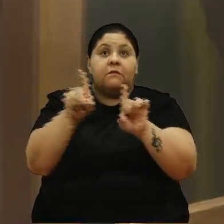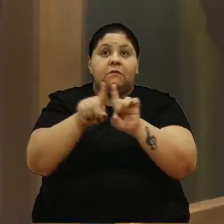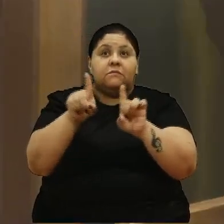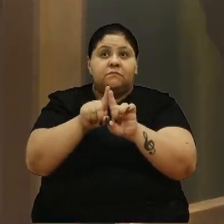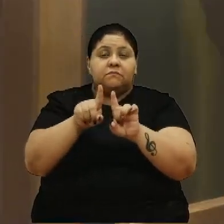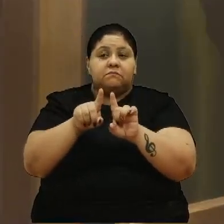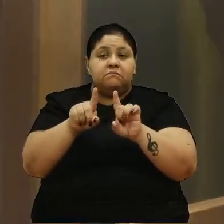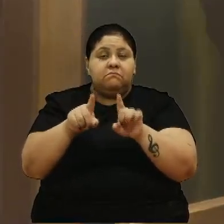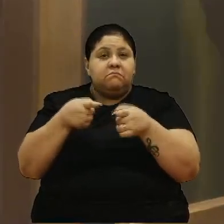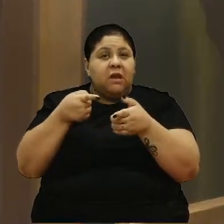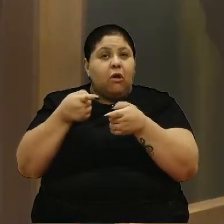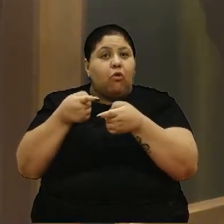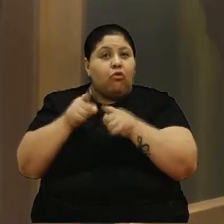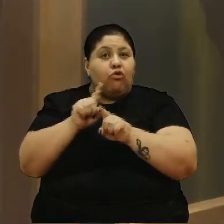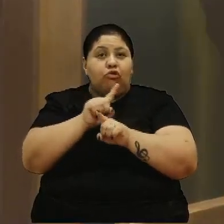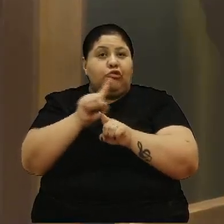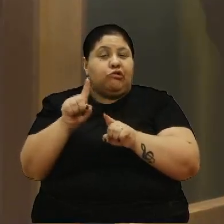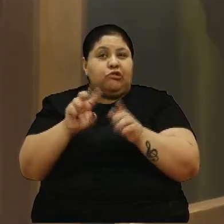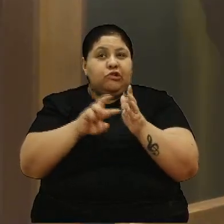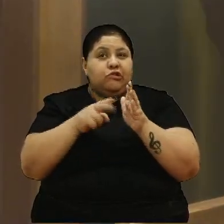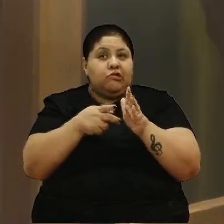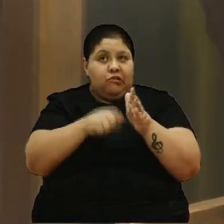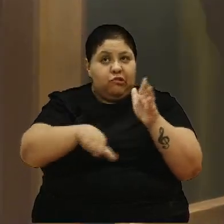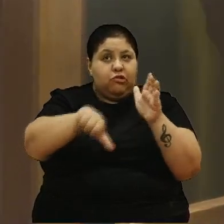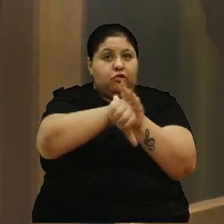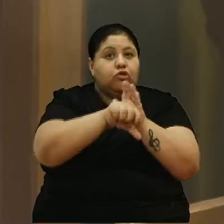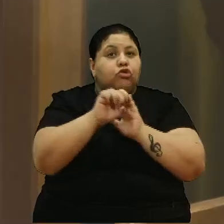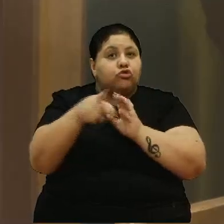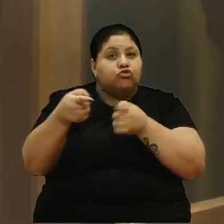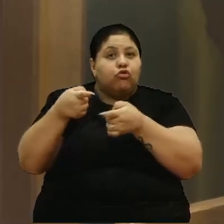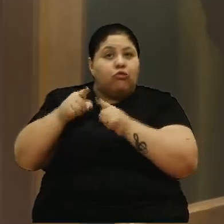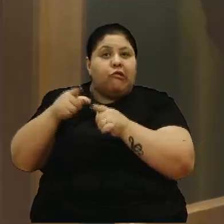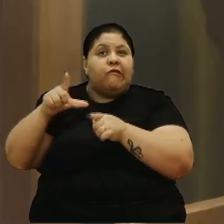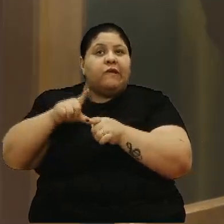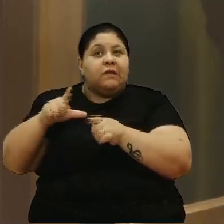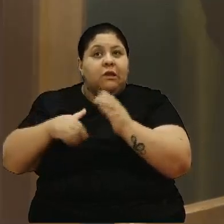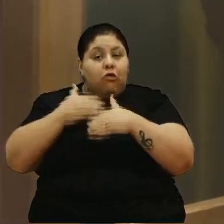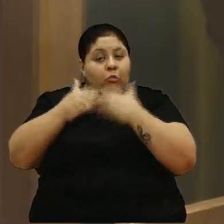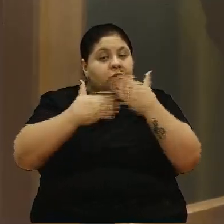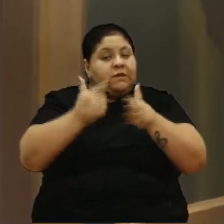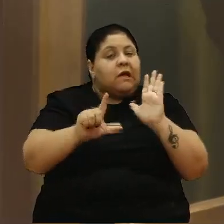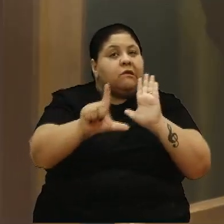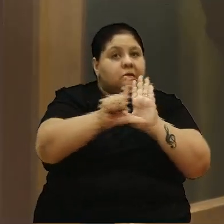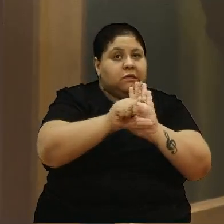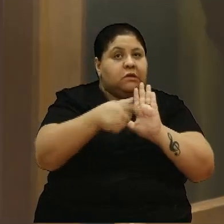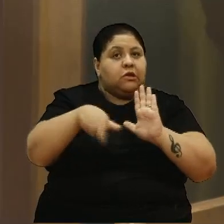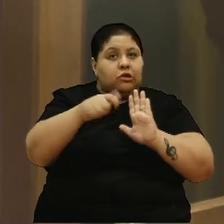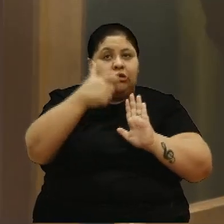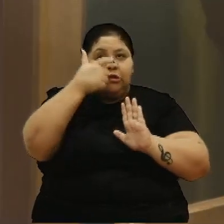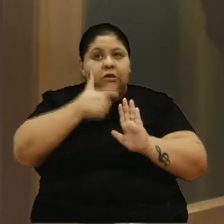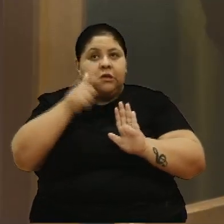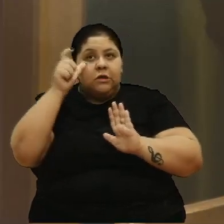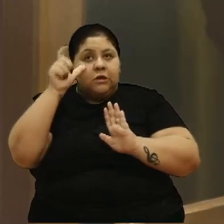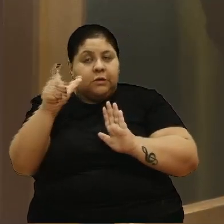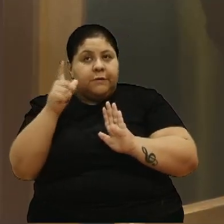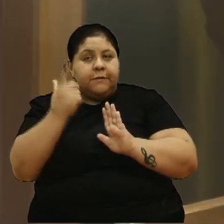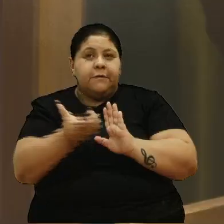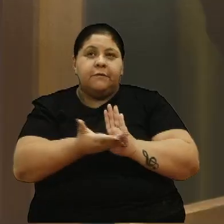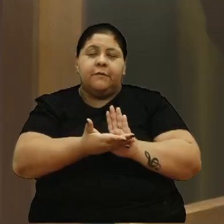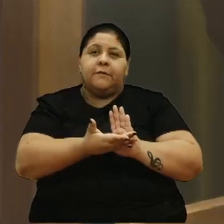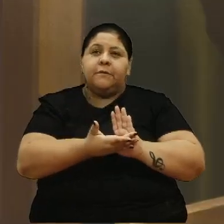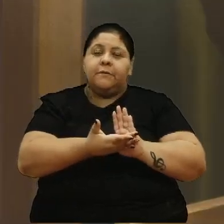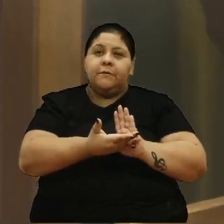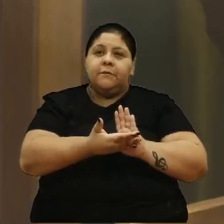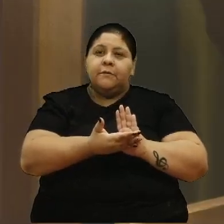não significa que cometeu o crime, está sendo acusado, vai passar pelo devido processo legal, que nós achamos interessante, na devida